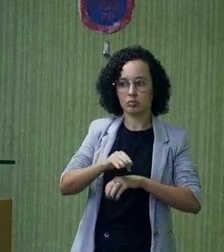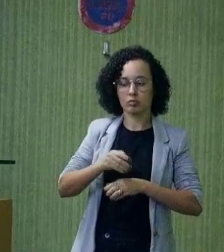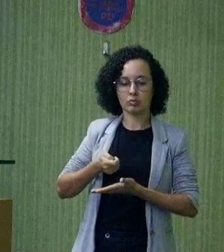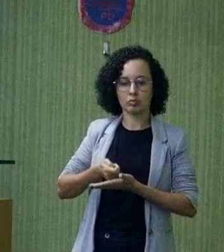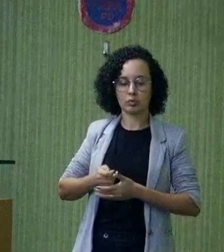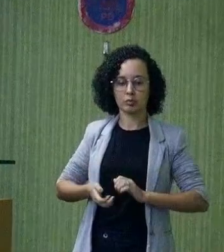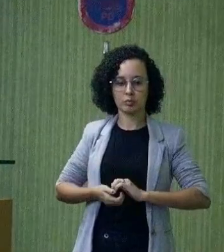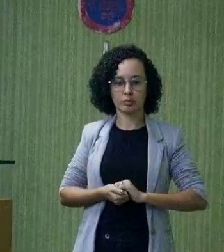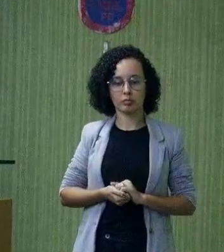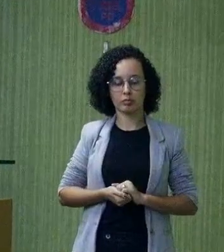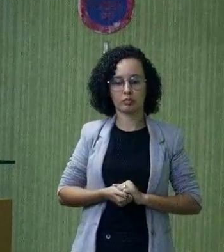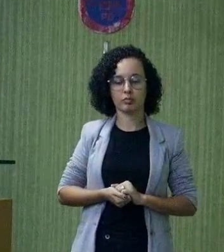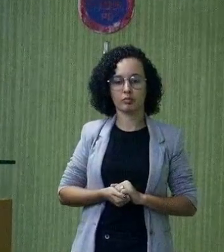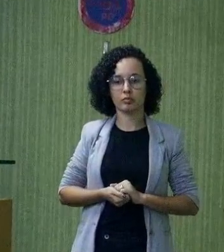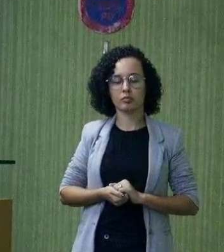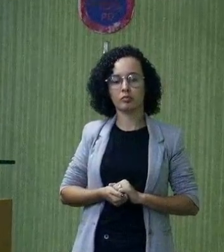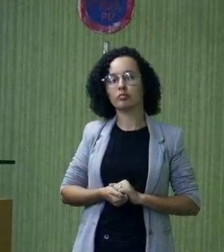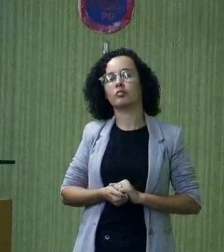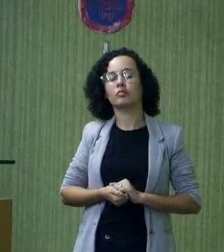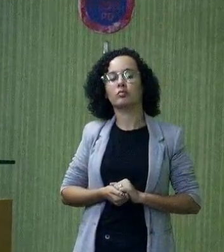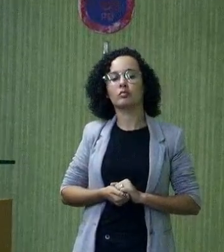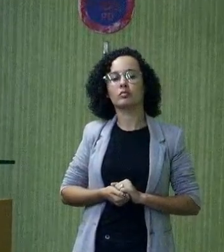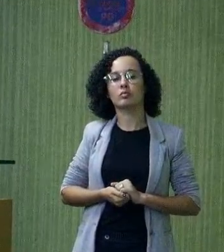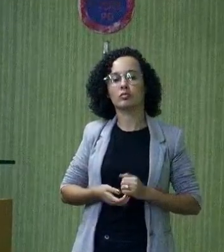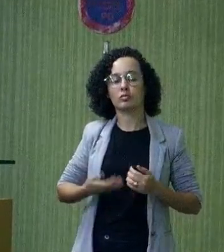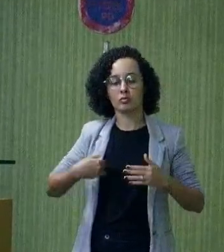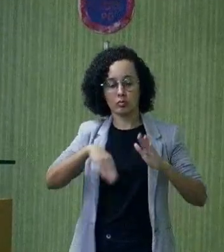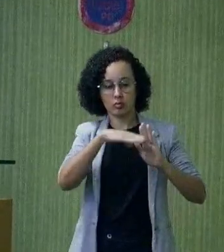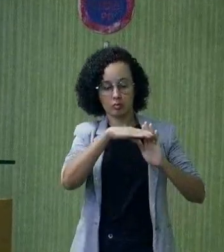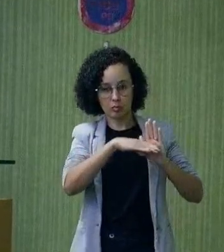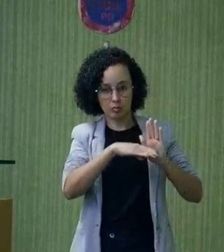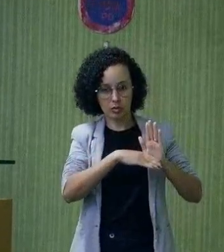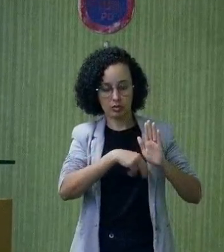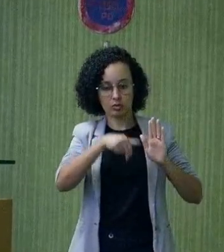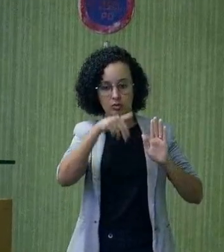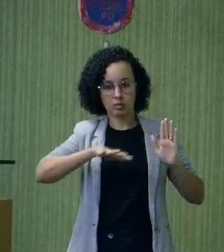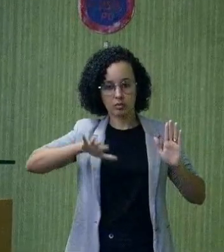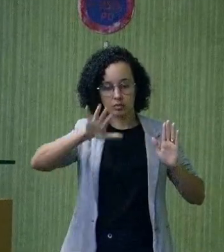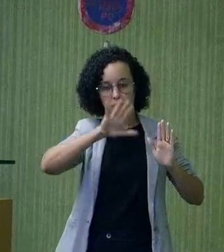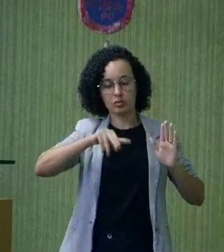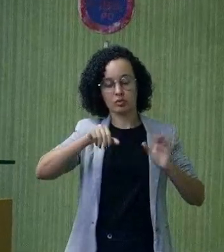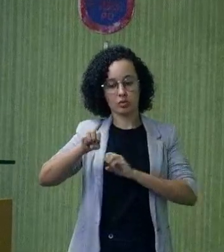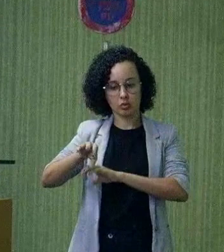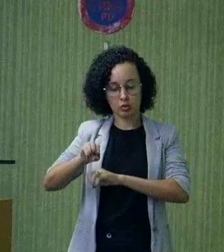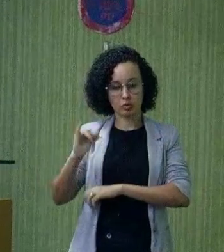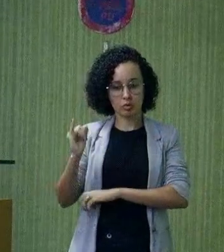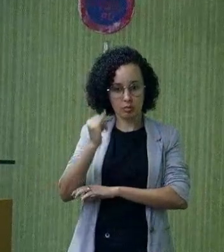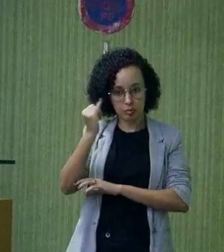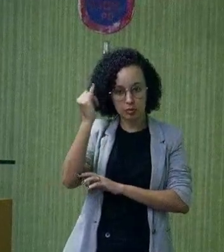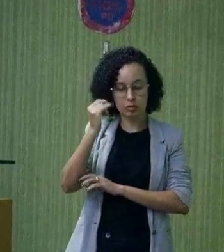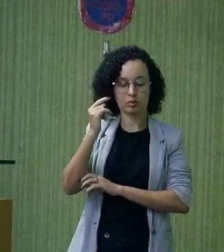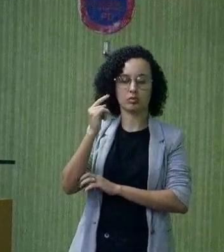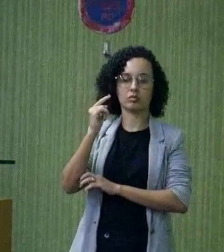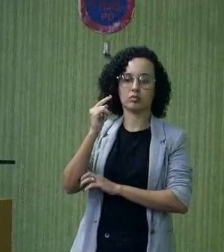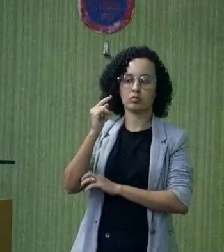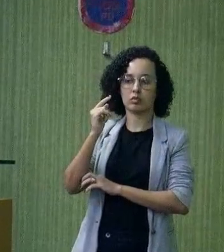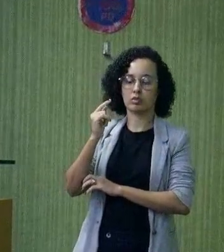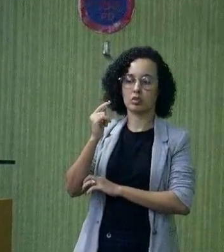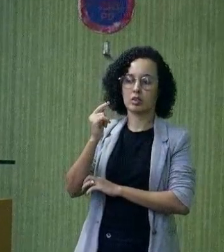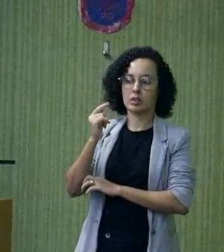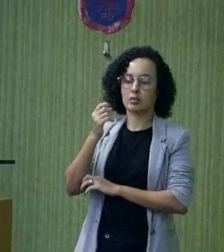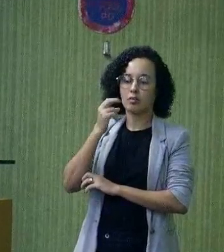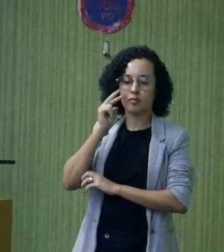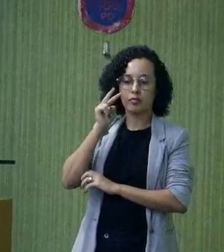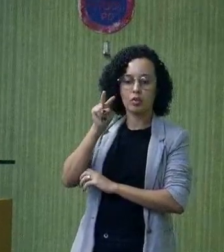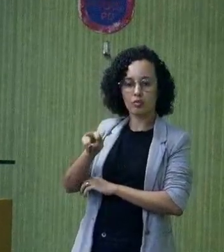né a previsão de um plano nacional de educação por lei é muito importante que ele seja embora a gente sai por exemplo a gente viu muito